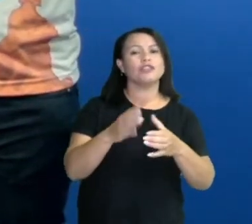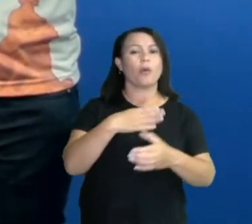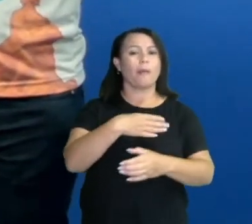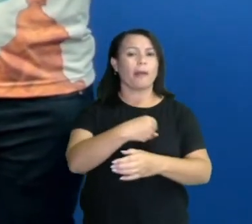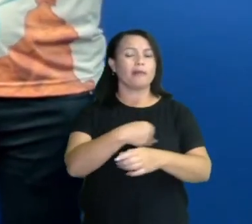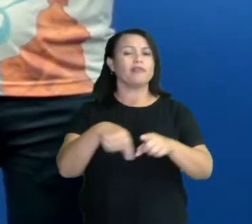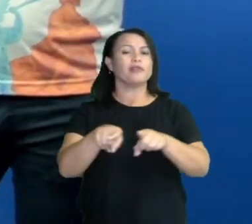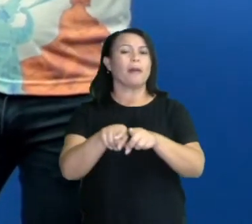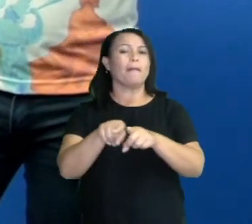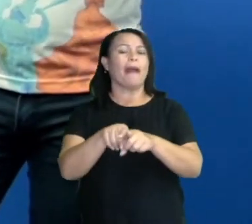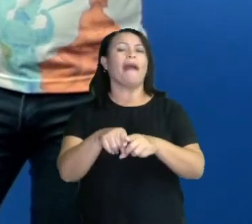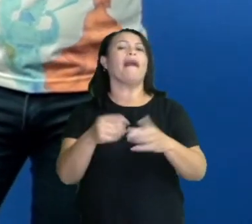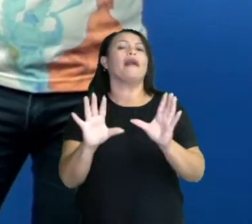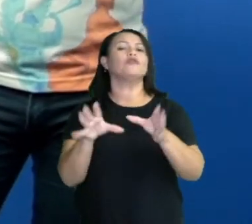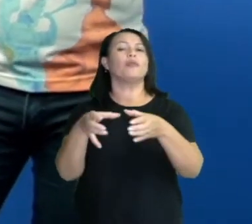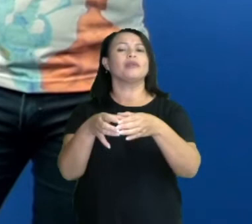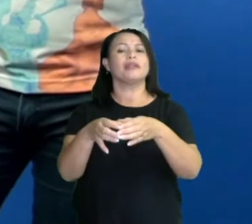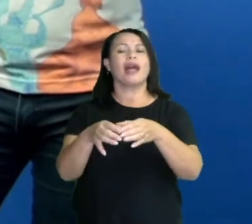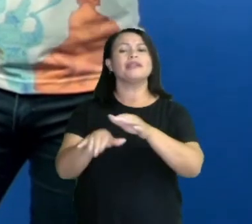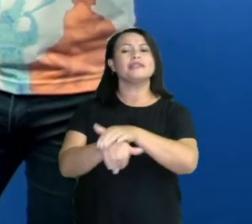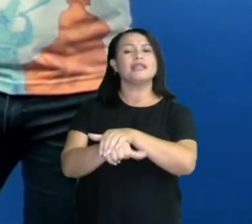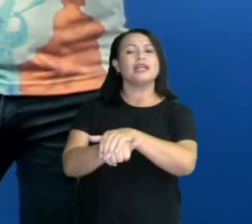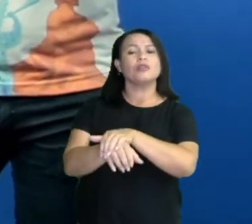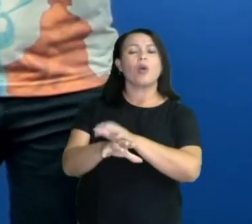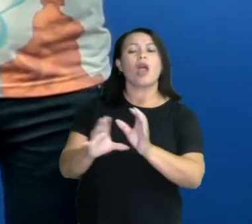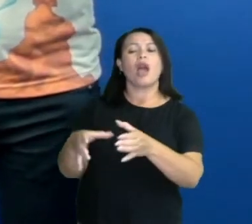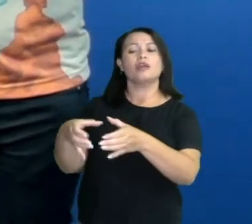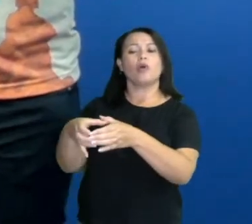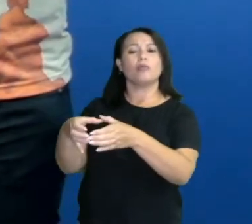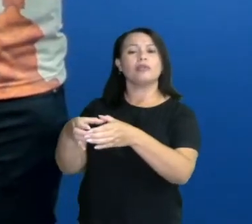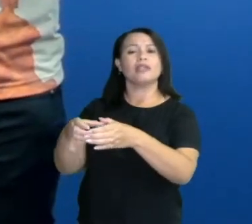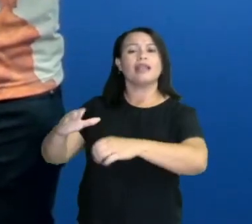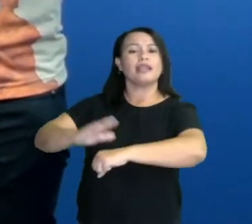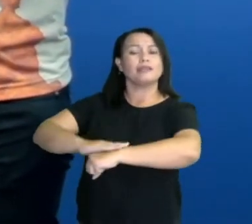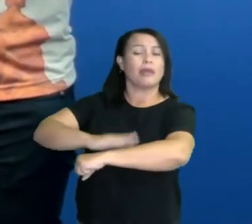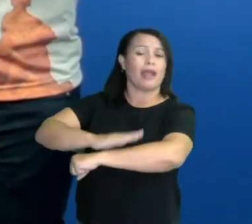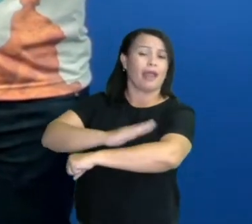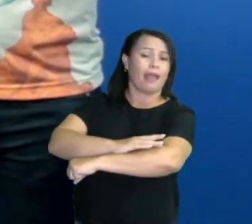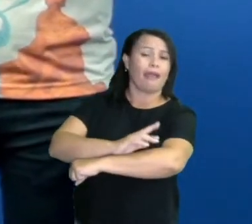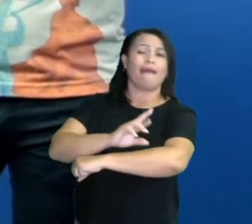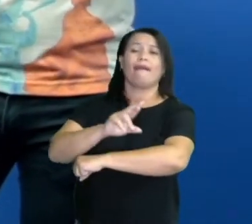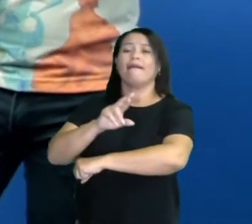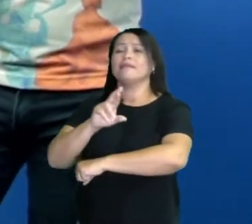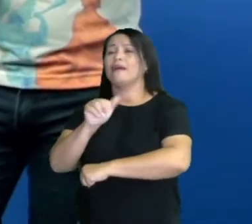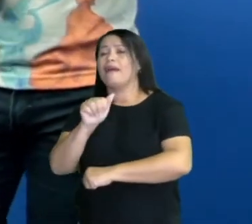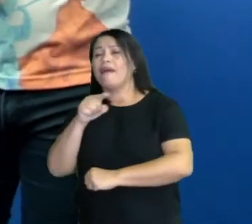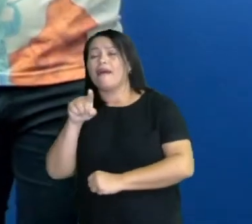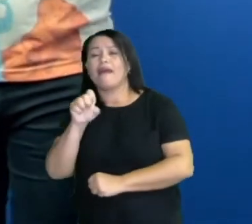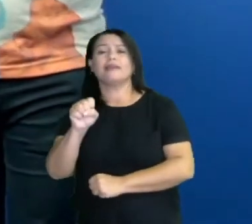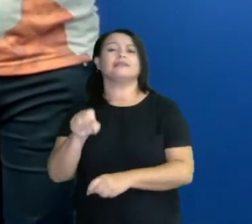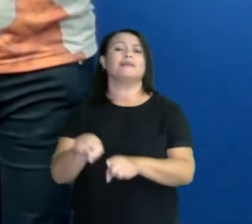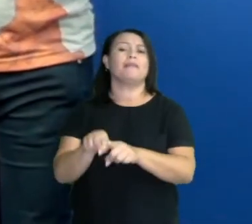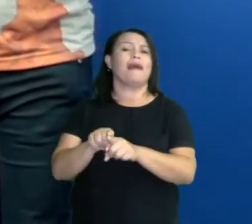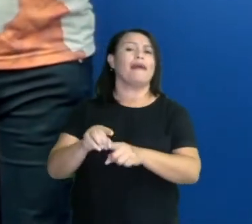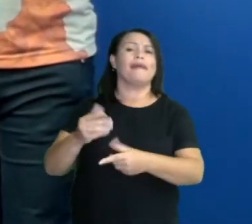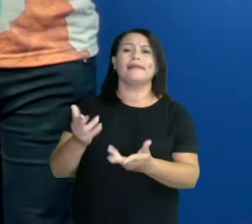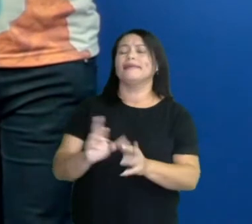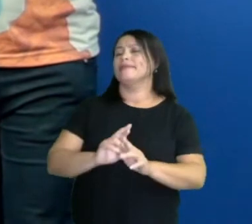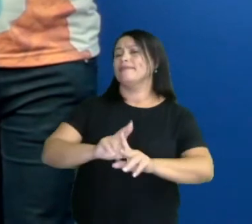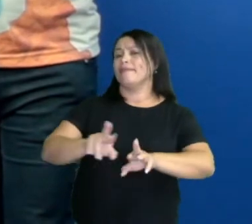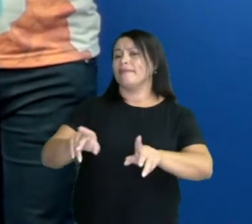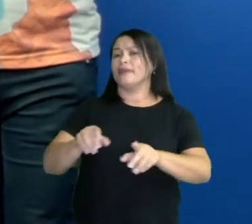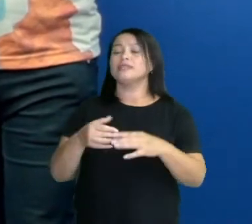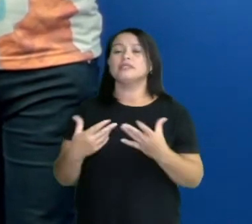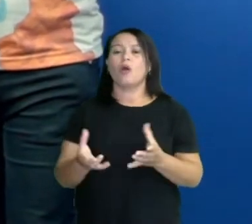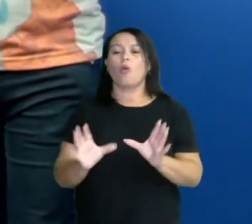as comunidades das tartarugas, as comunidades das pererecas, das rãs e sapos. A partir então